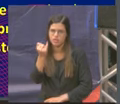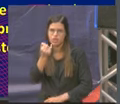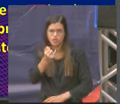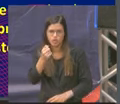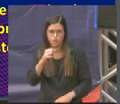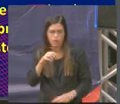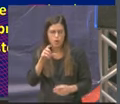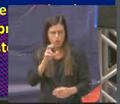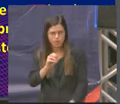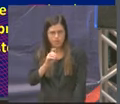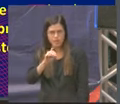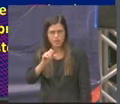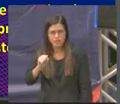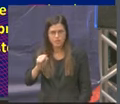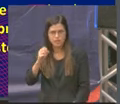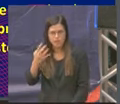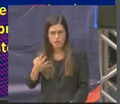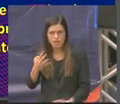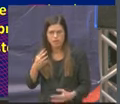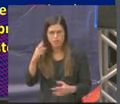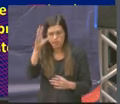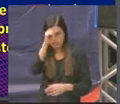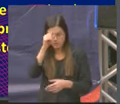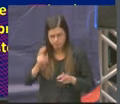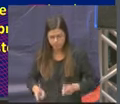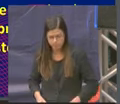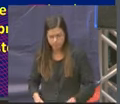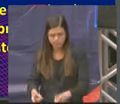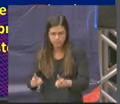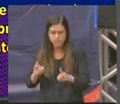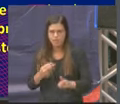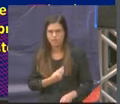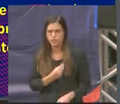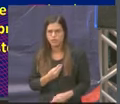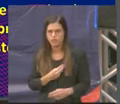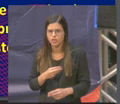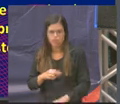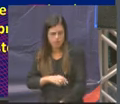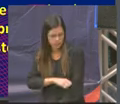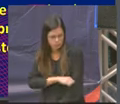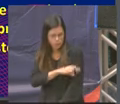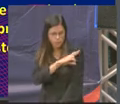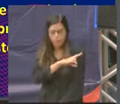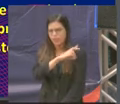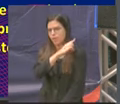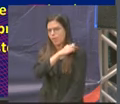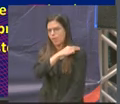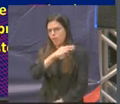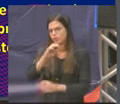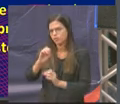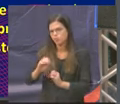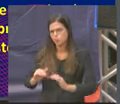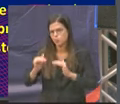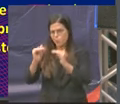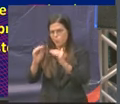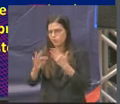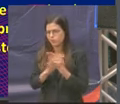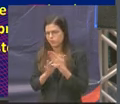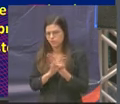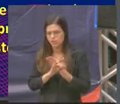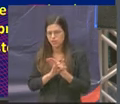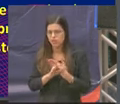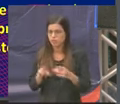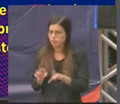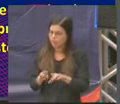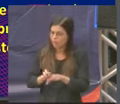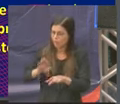aprendizado permanente, constante, ao longo da vida para todos. Envolve o ensino fundamental, o médio, o superior, o técnico e fora de